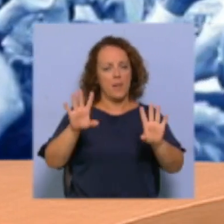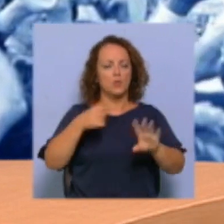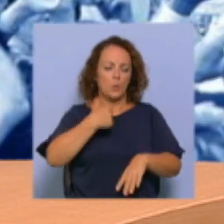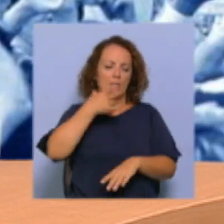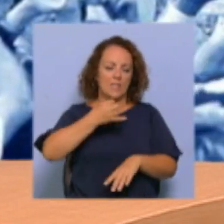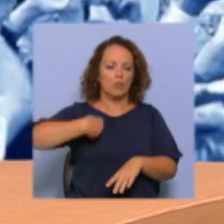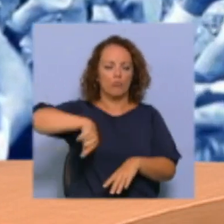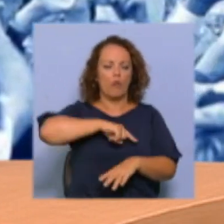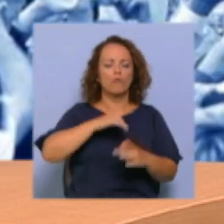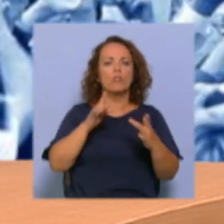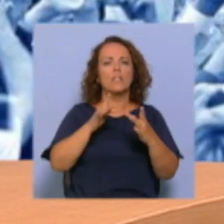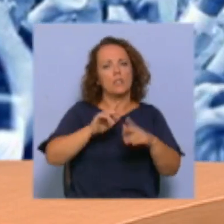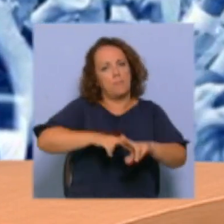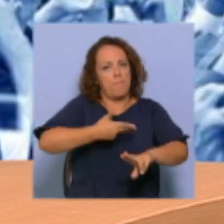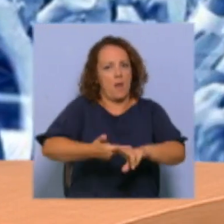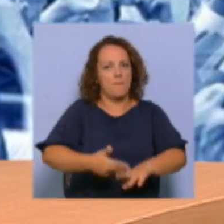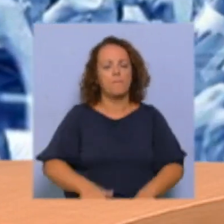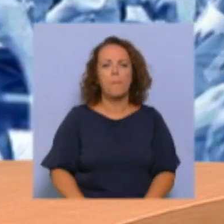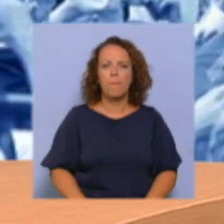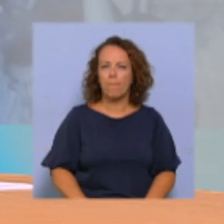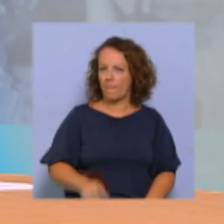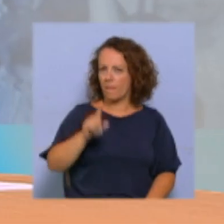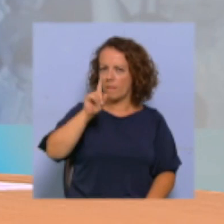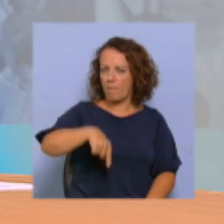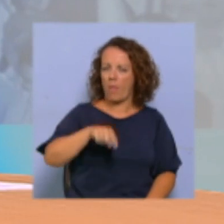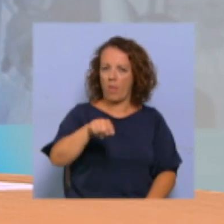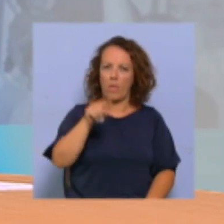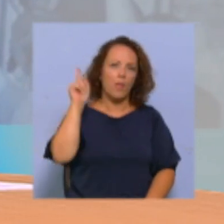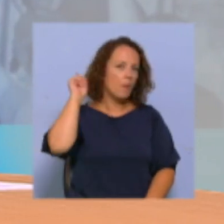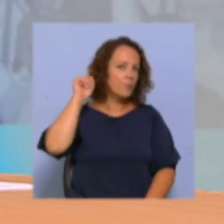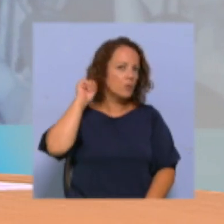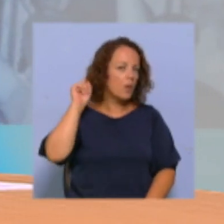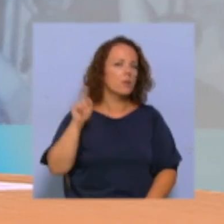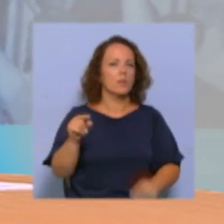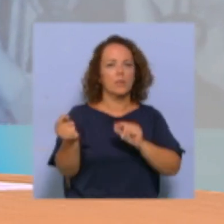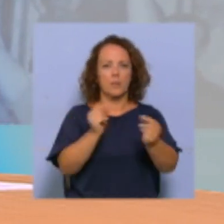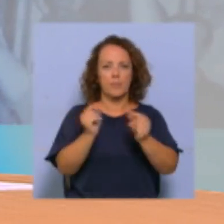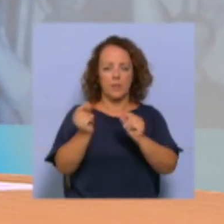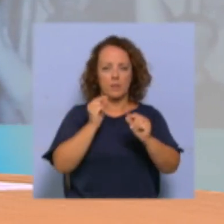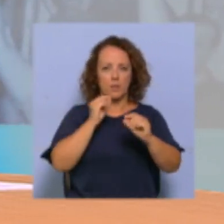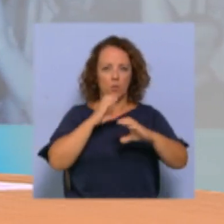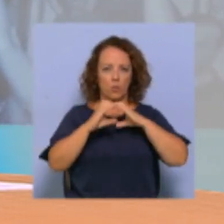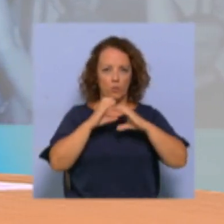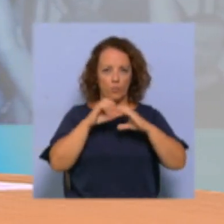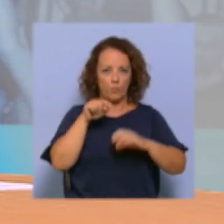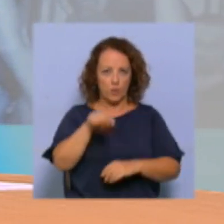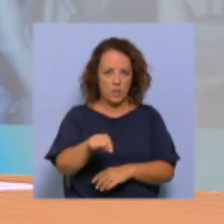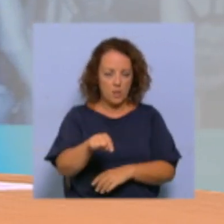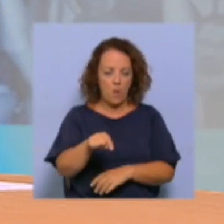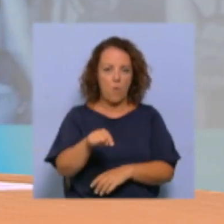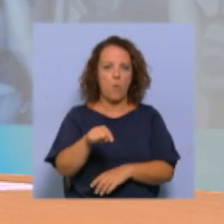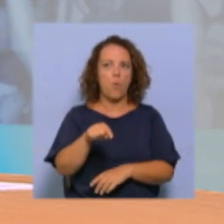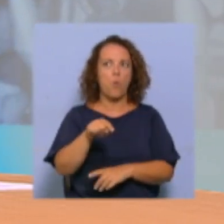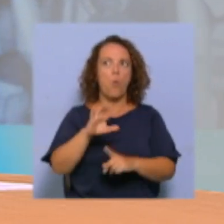ligados. Partem do princípio também que é importante debater esta questão da comunicação neste ambiente